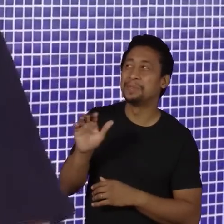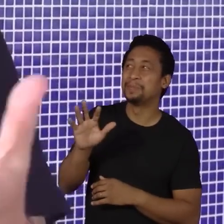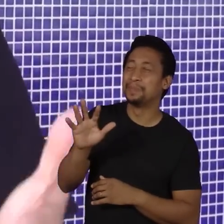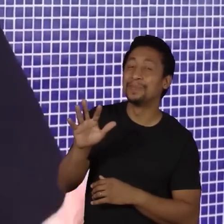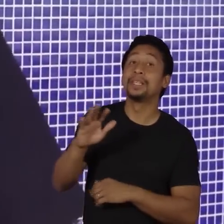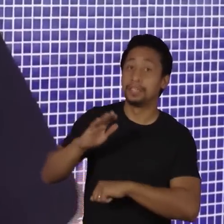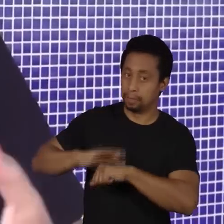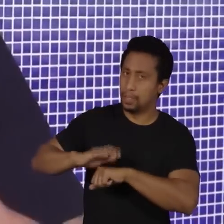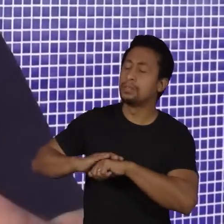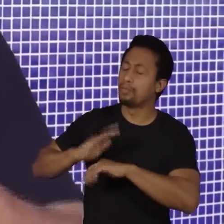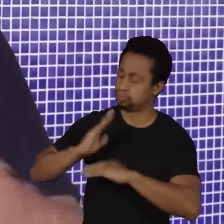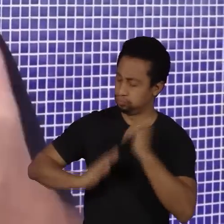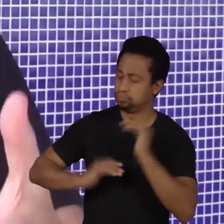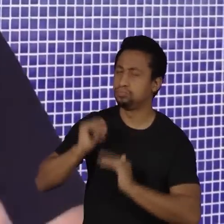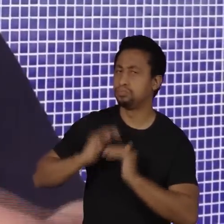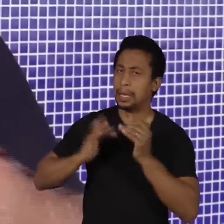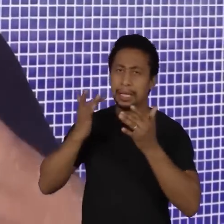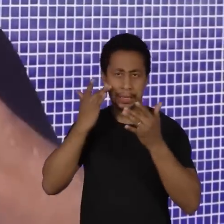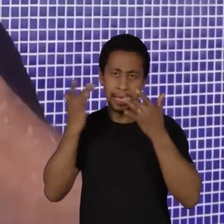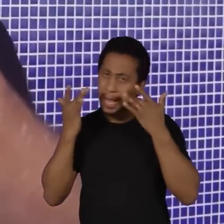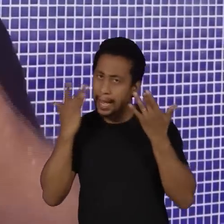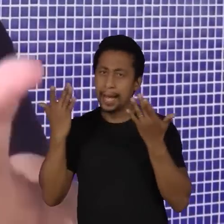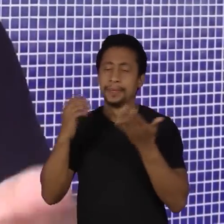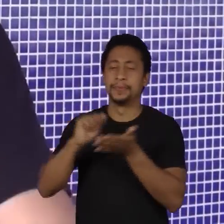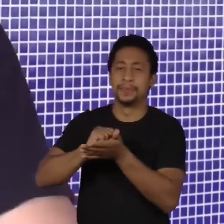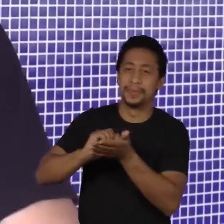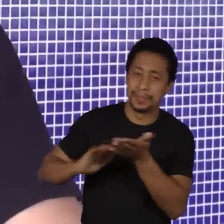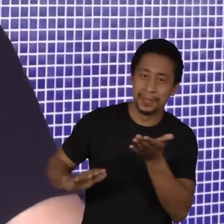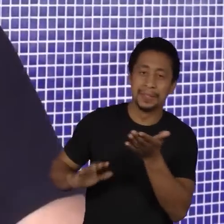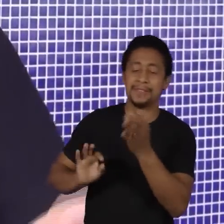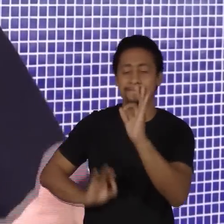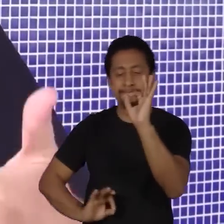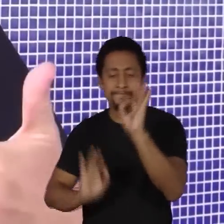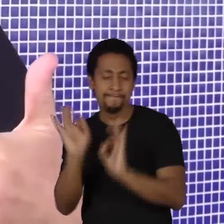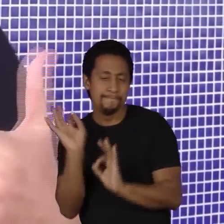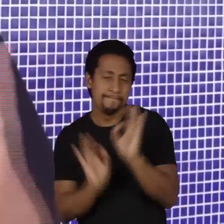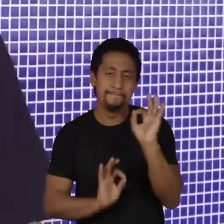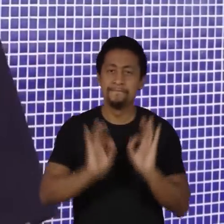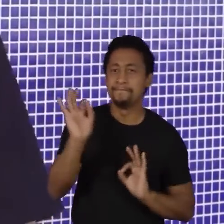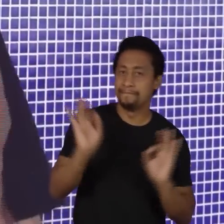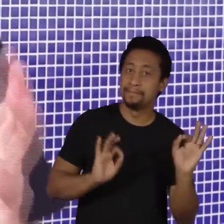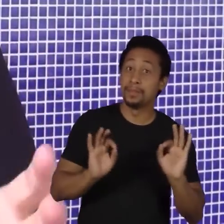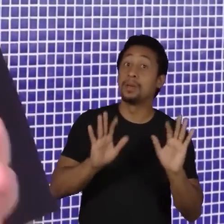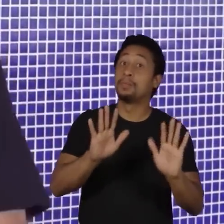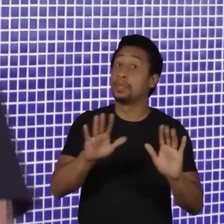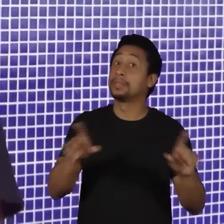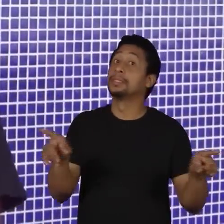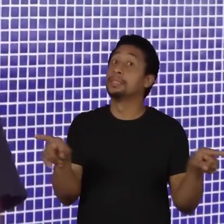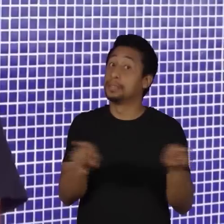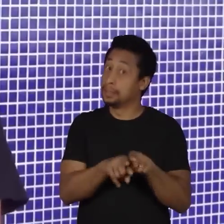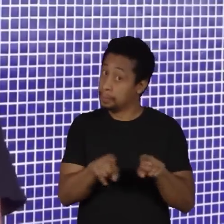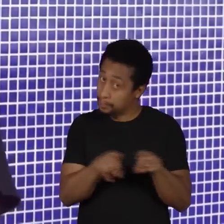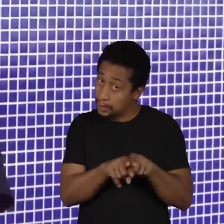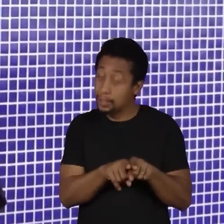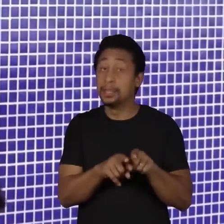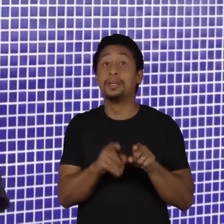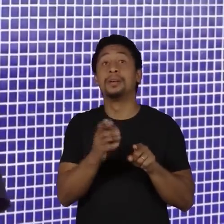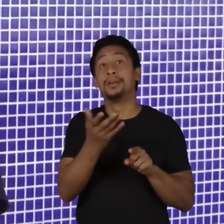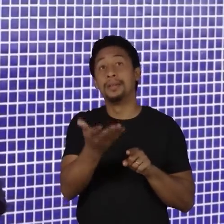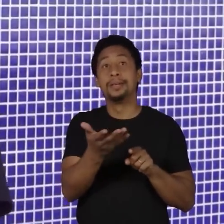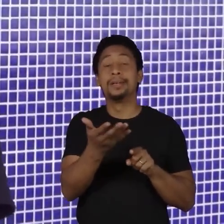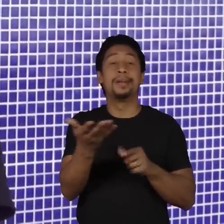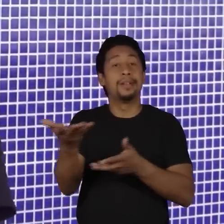atividades teatrais, exercícios, montagens de teatro, como ela também nos levava para